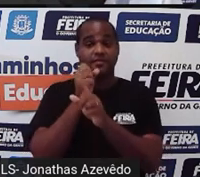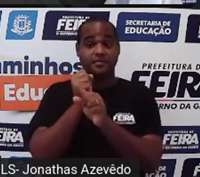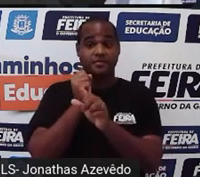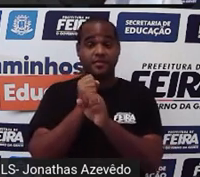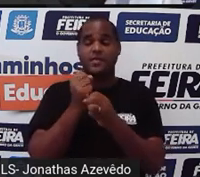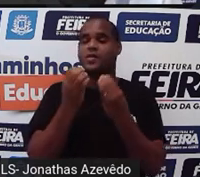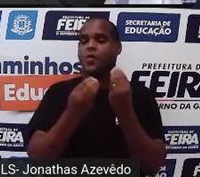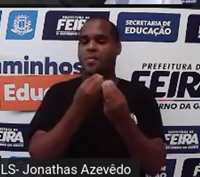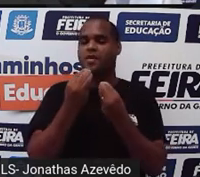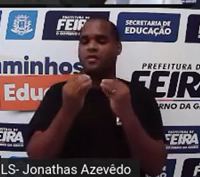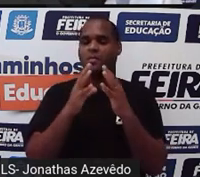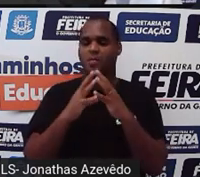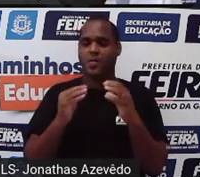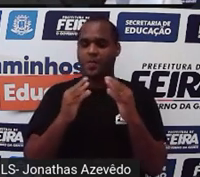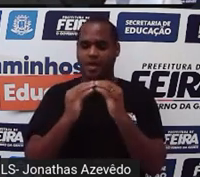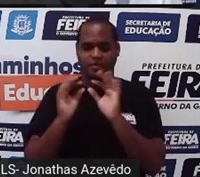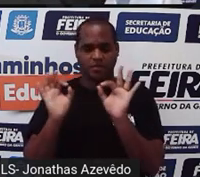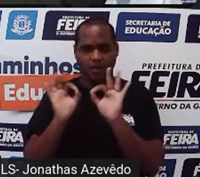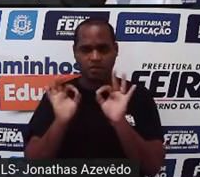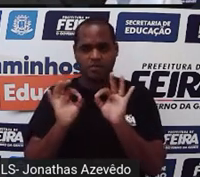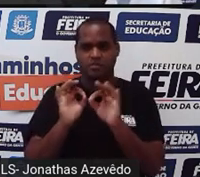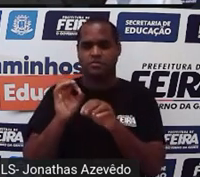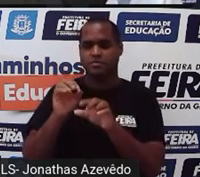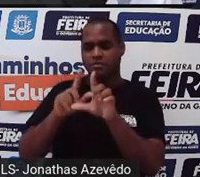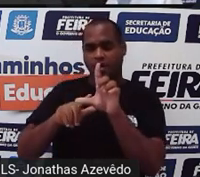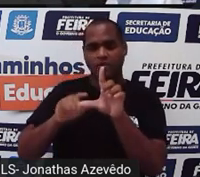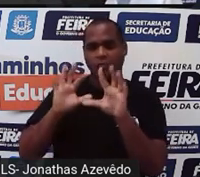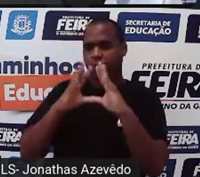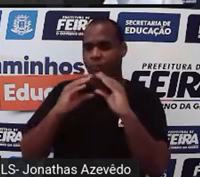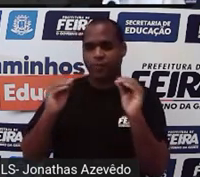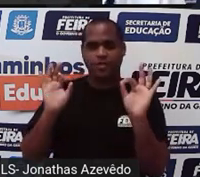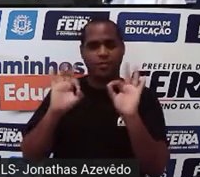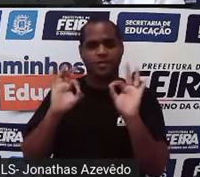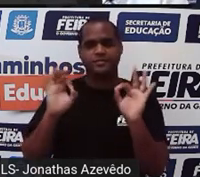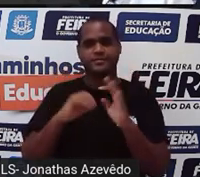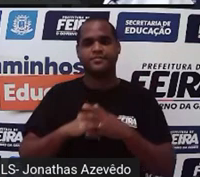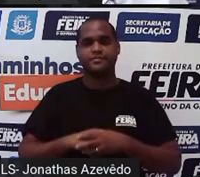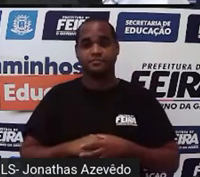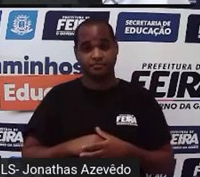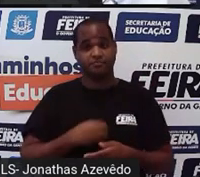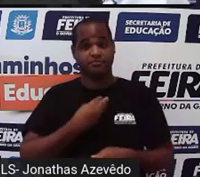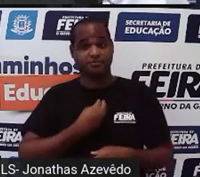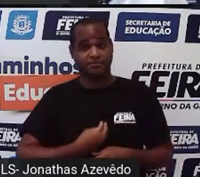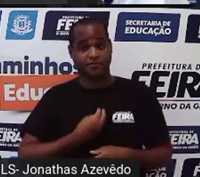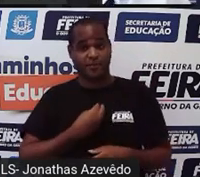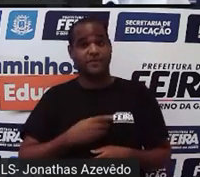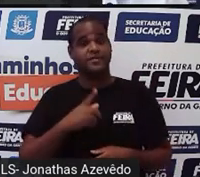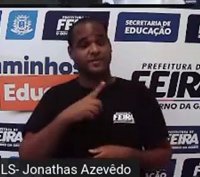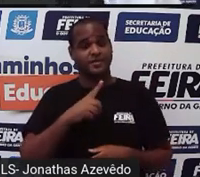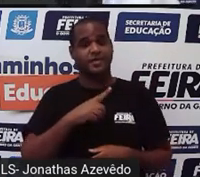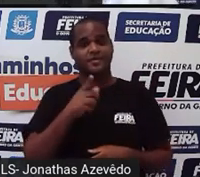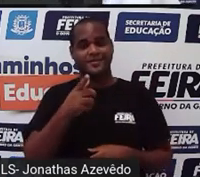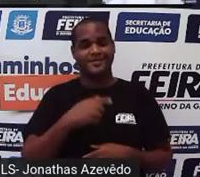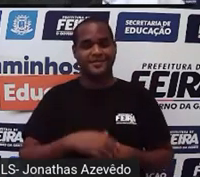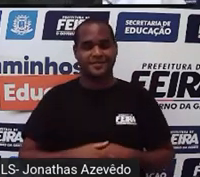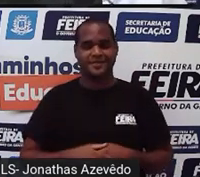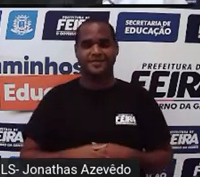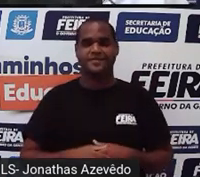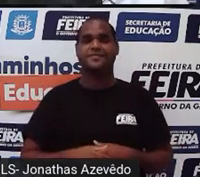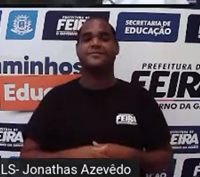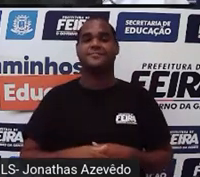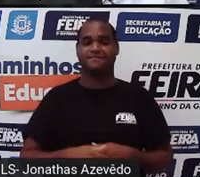somei não desapareceu nenhuma das Letras nenhuma das incógnitas ali continuo x E continuo Y